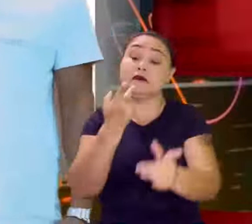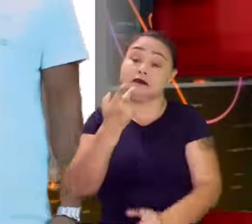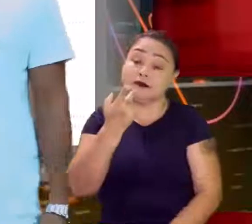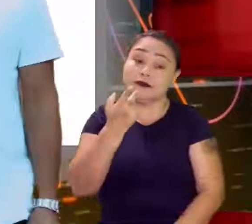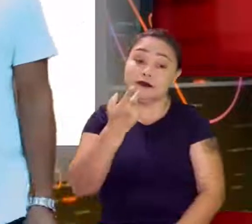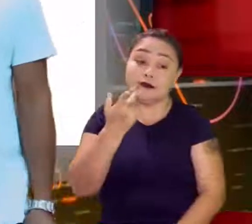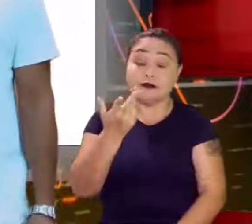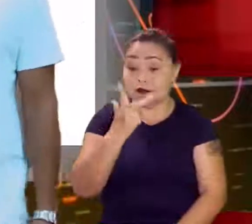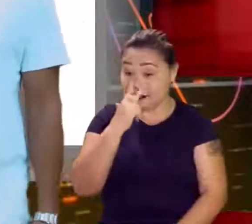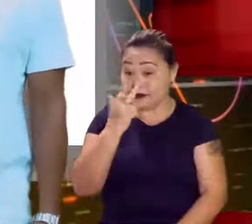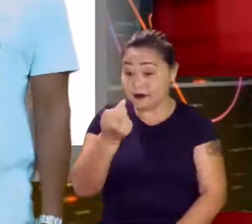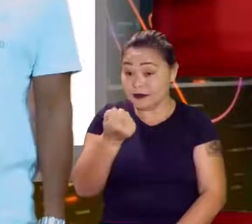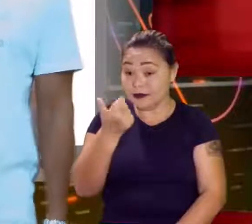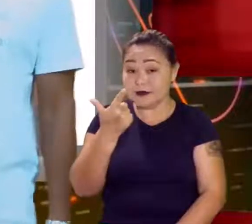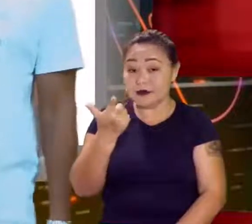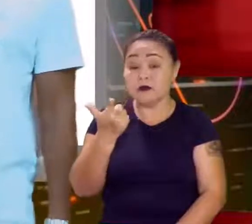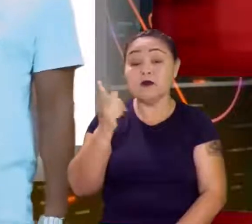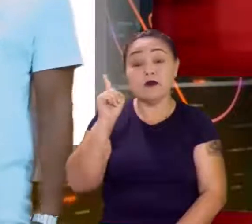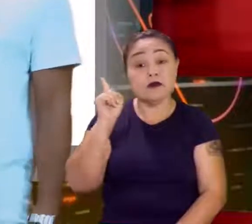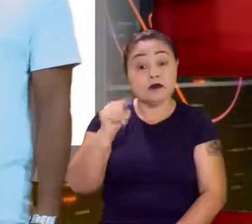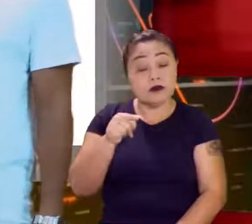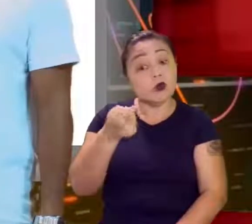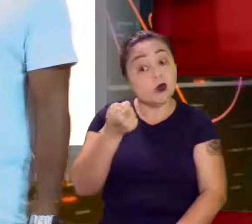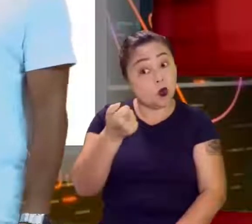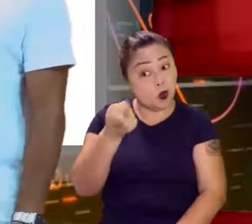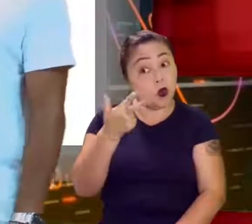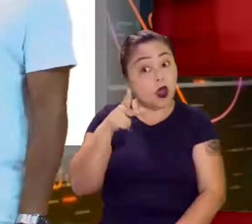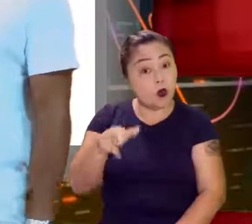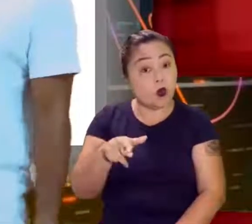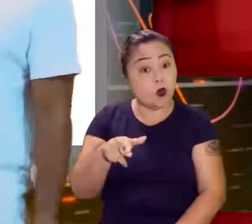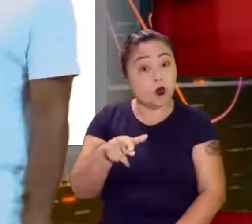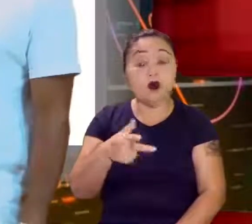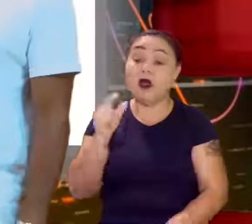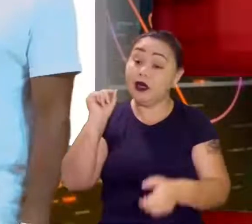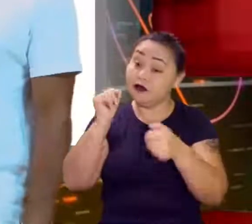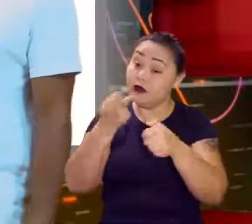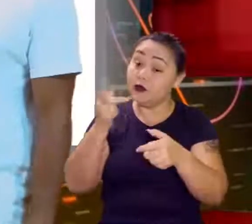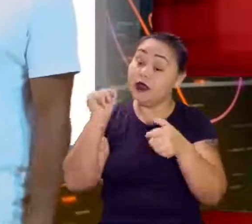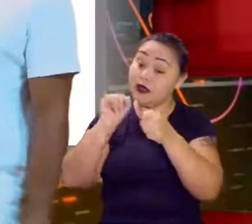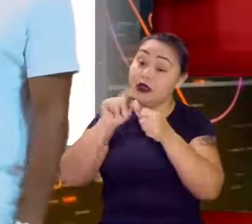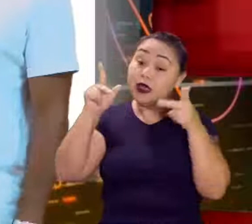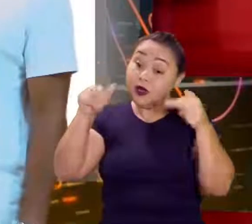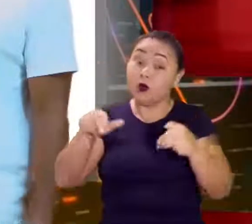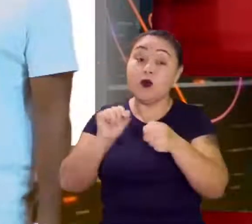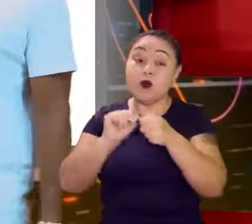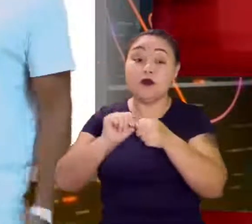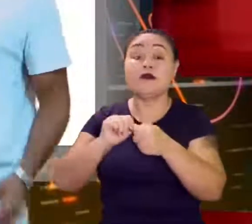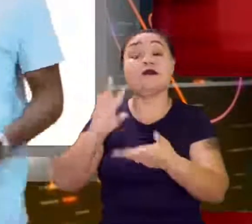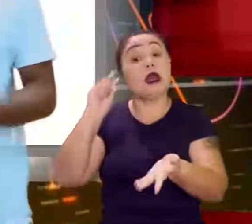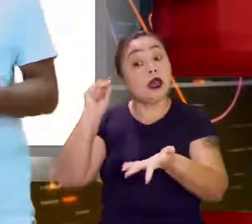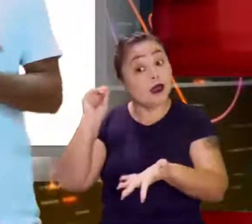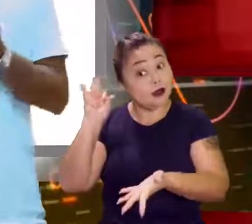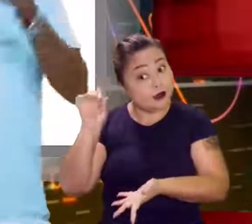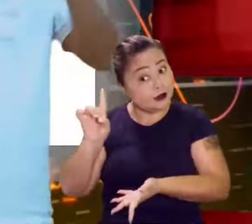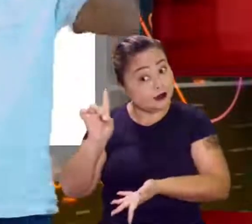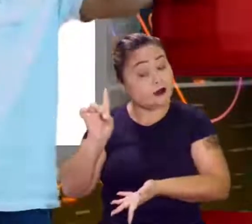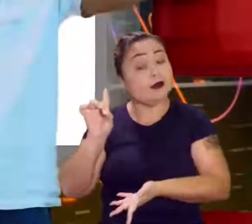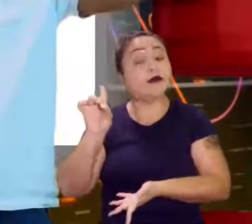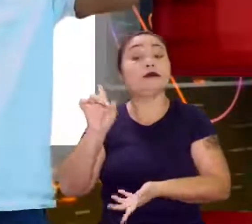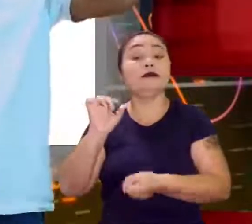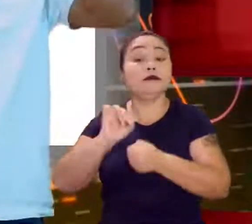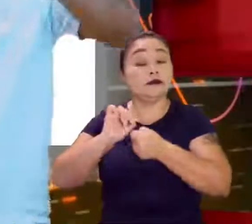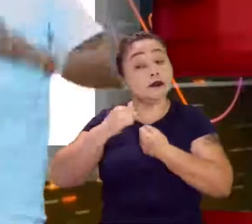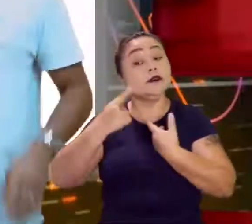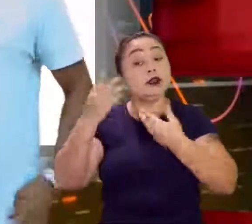uma Hoje eu vim quase igual ela. Que é verdade. Cabelinho. Não, quase igual não. Você falou que ia vir igual. Igual? Você tá devendo. Tô devendo. Tá devendo. Falou que ia vir igual, a